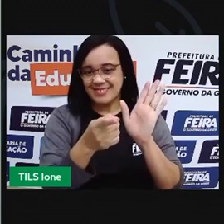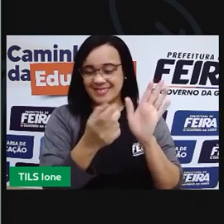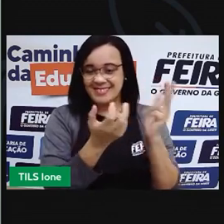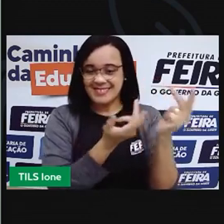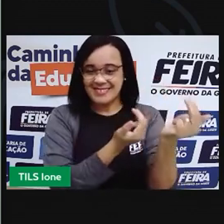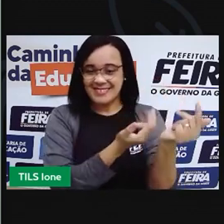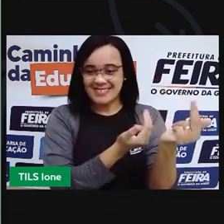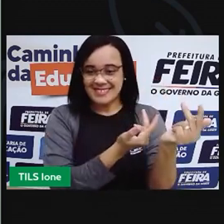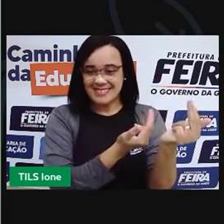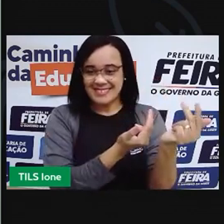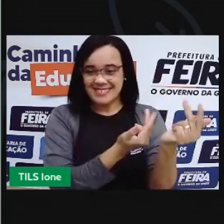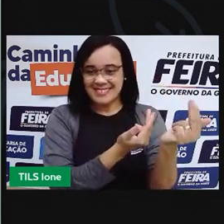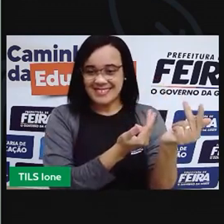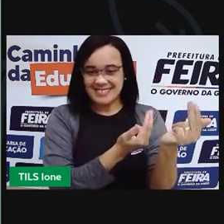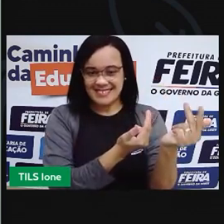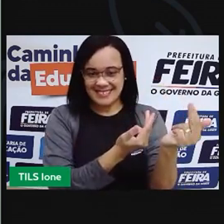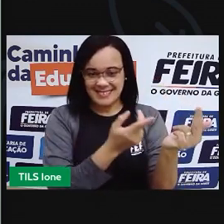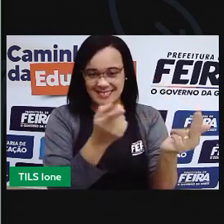vendo?